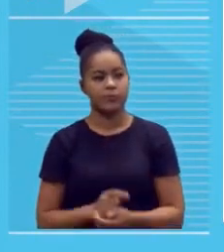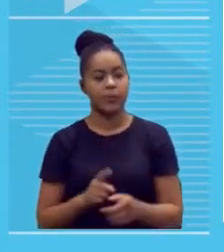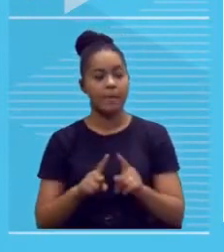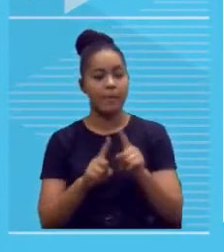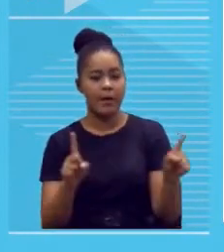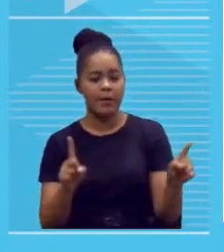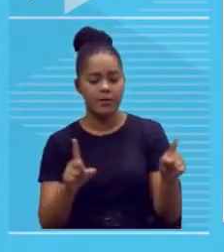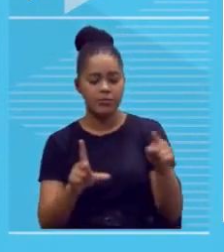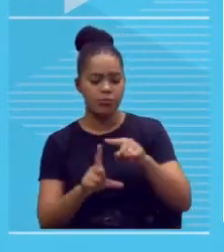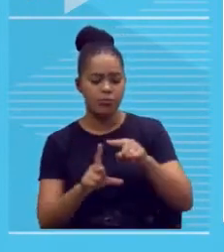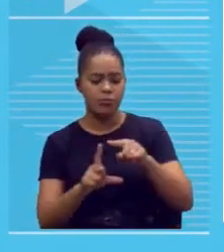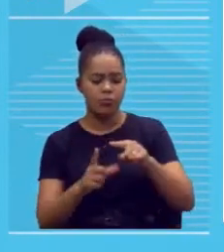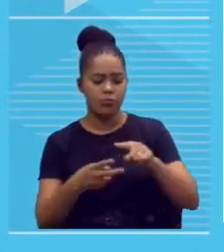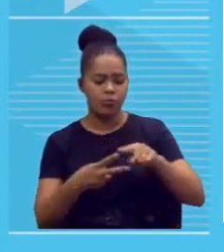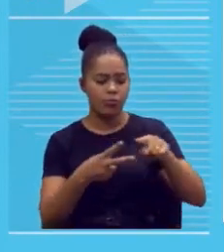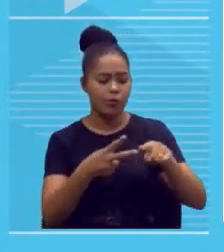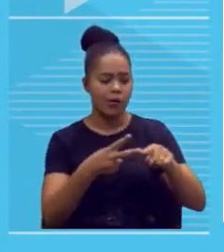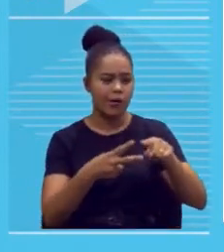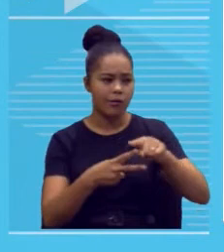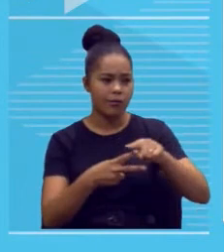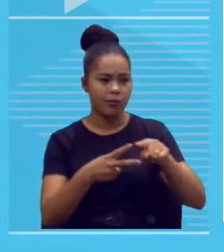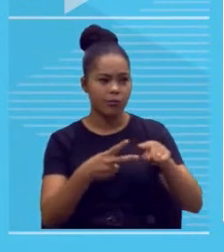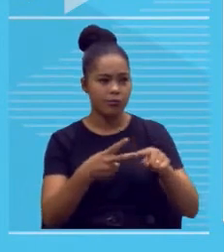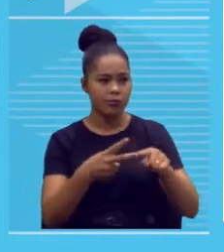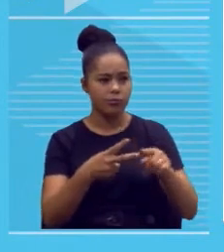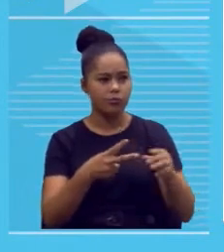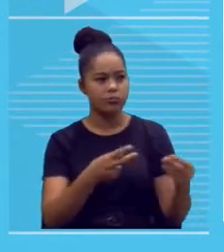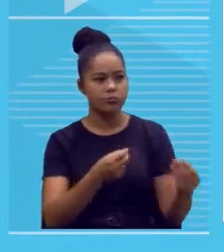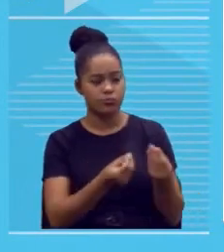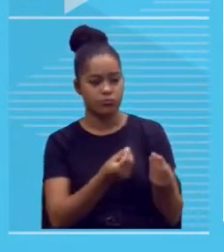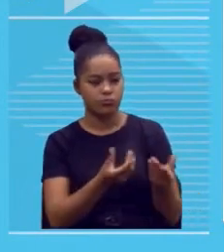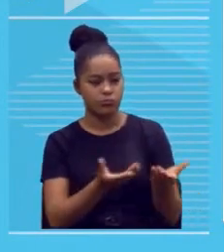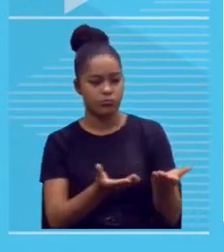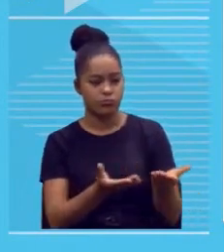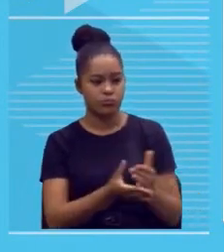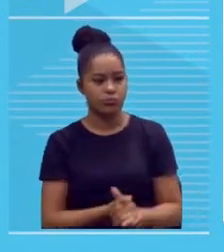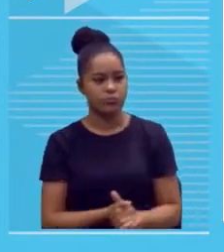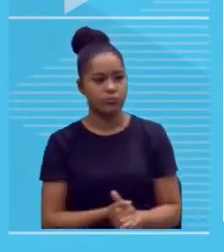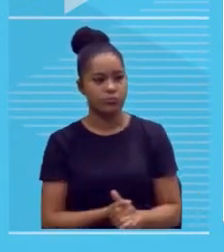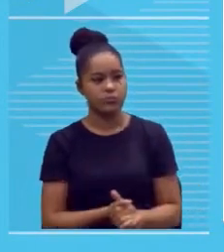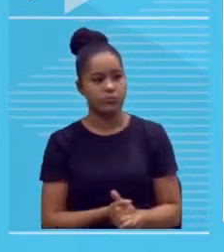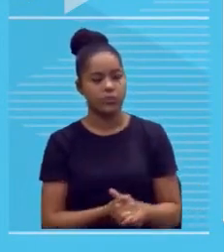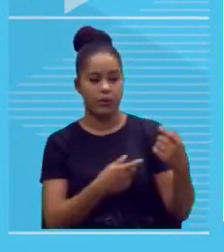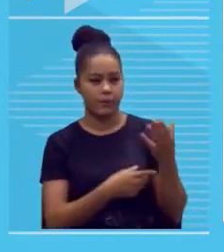com ângulo? Professor, faz uma com ângulo.